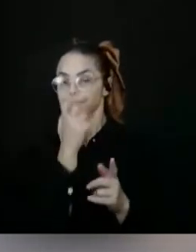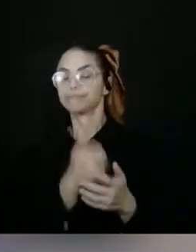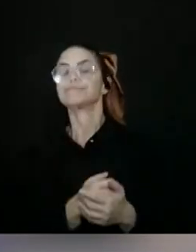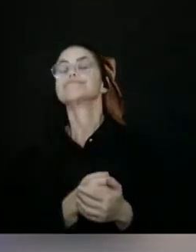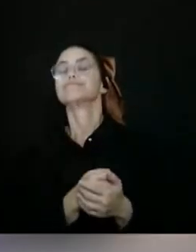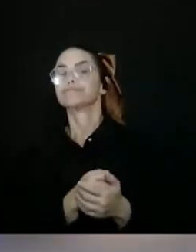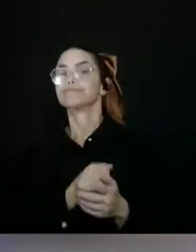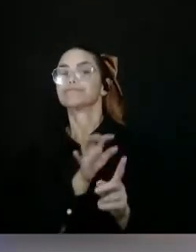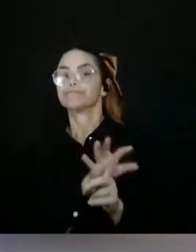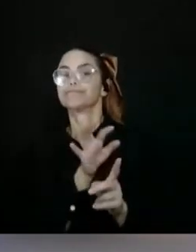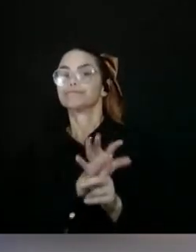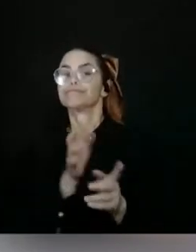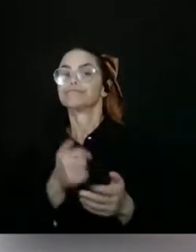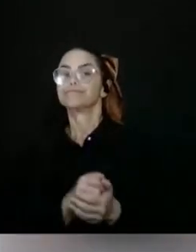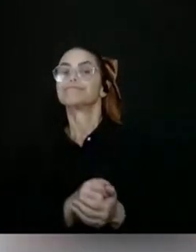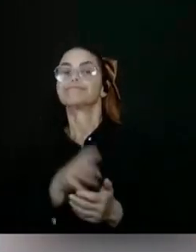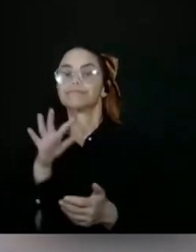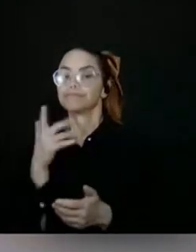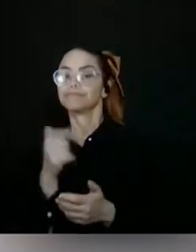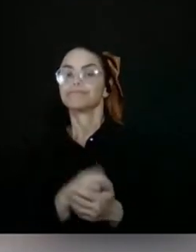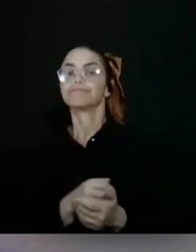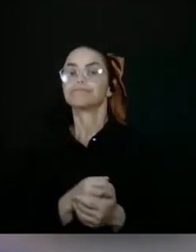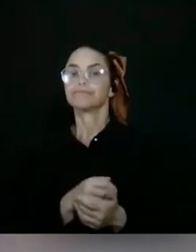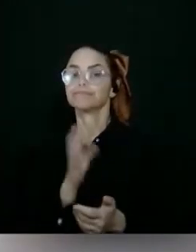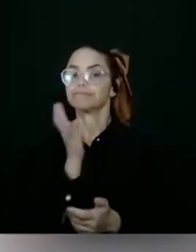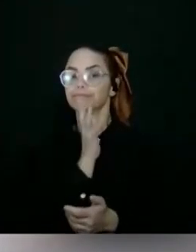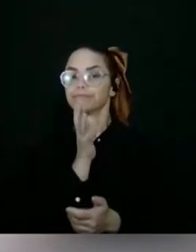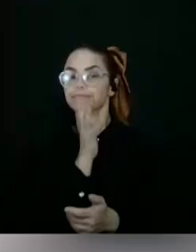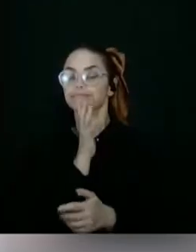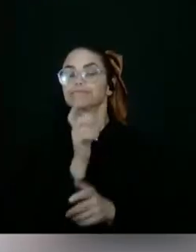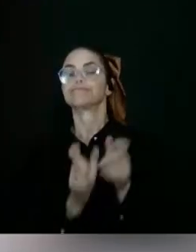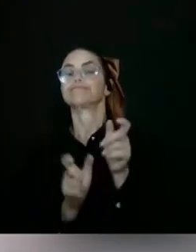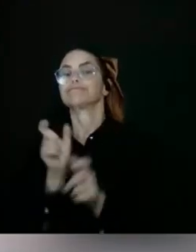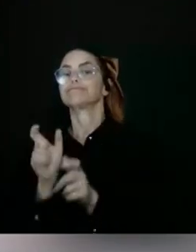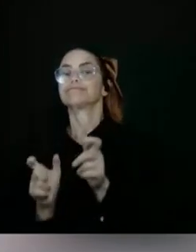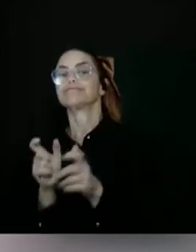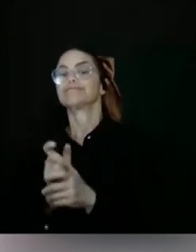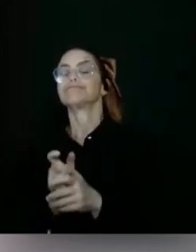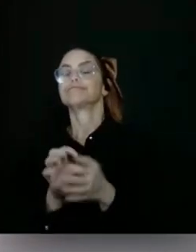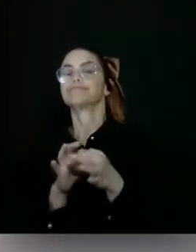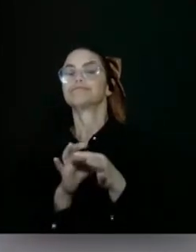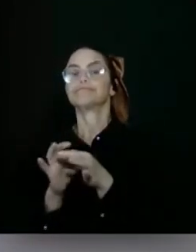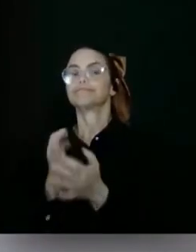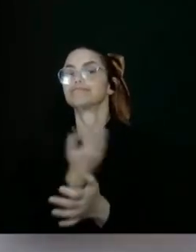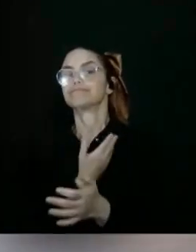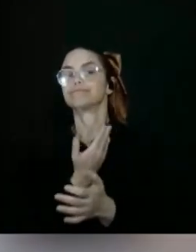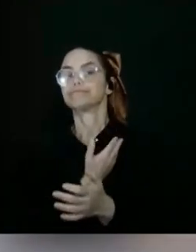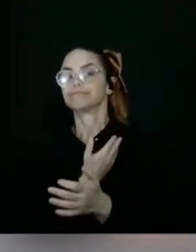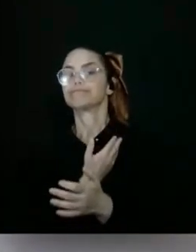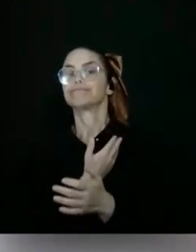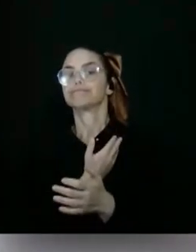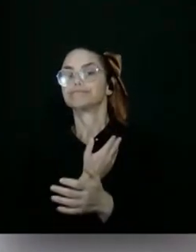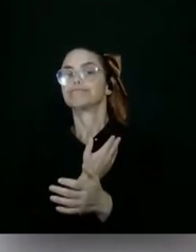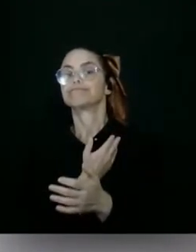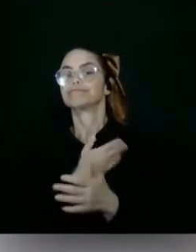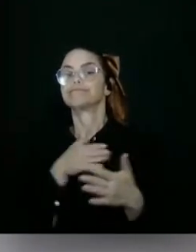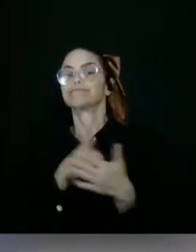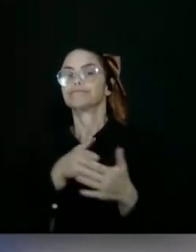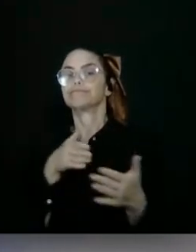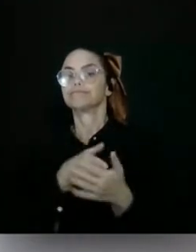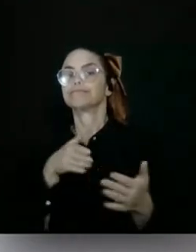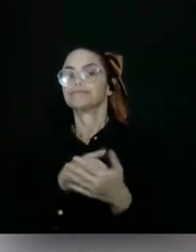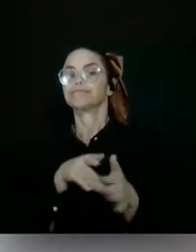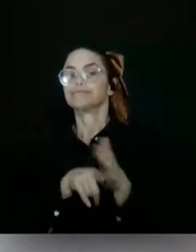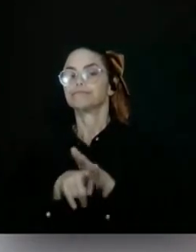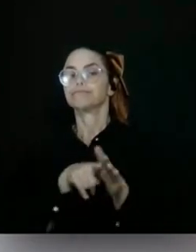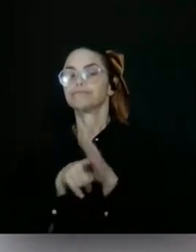E isso acaba acontecendo. As pessoas conhecem outras pessoas, viram amigos, né? E há um impedimento ali de investigar um caso,